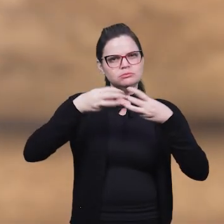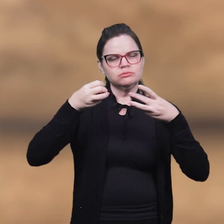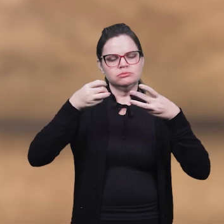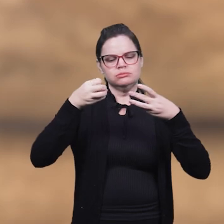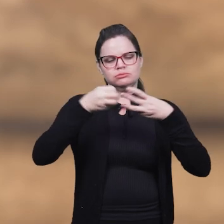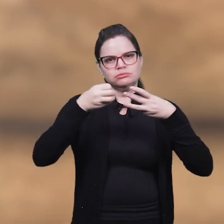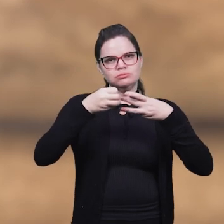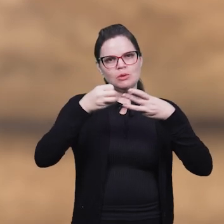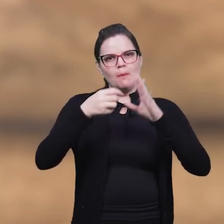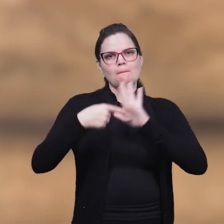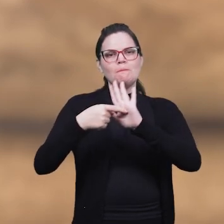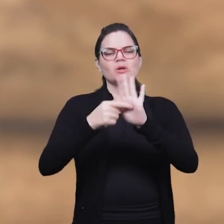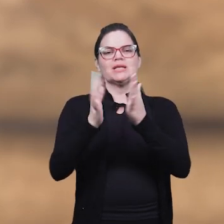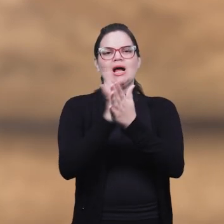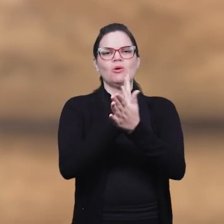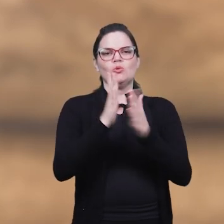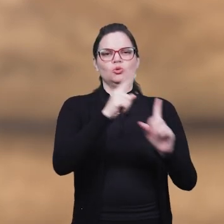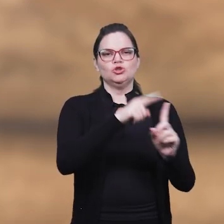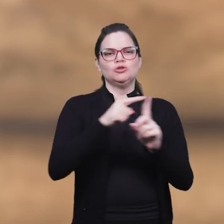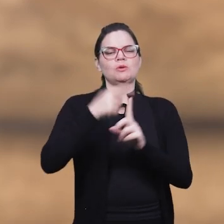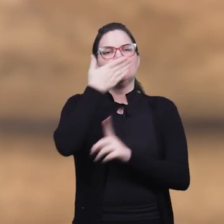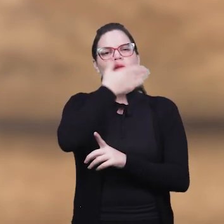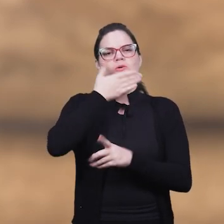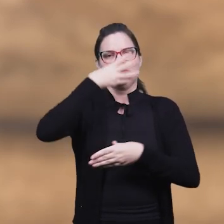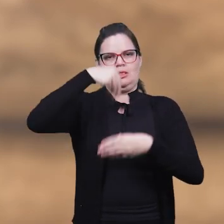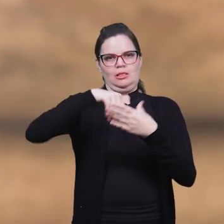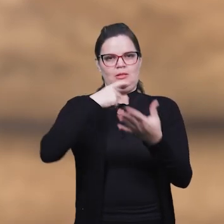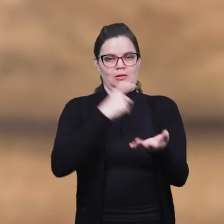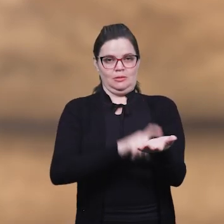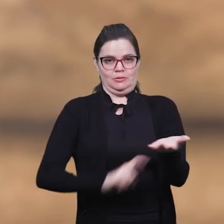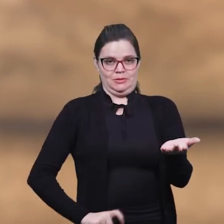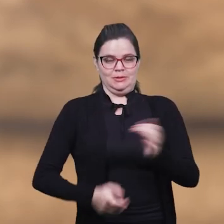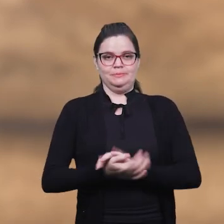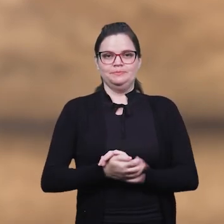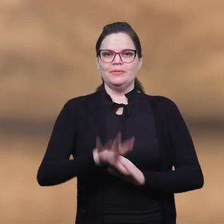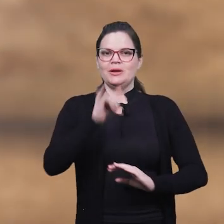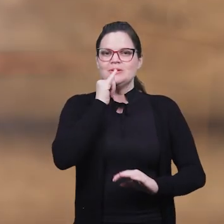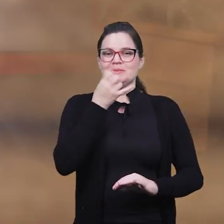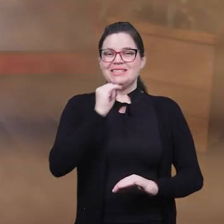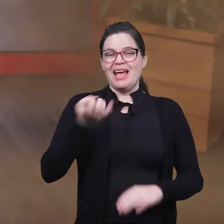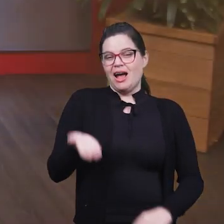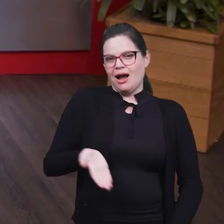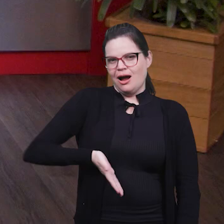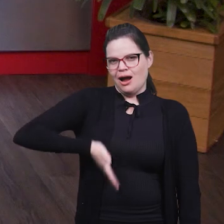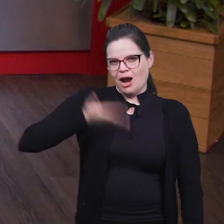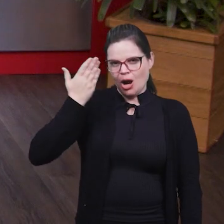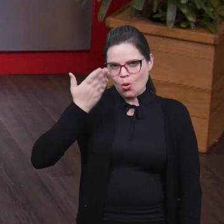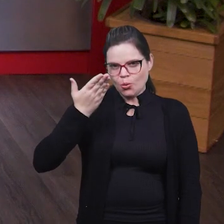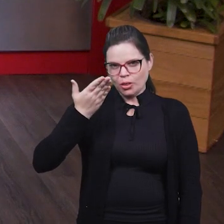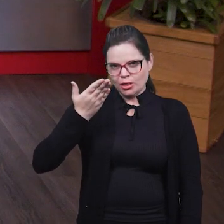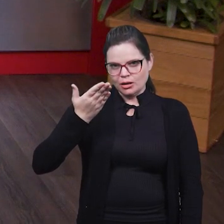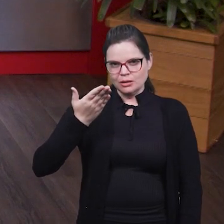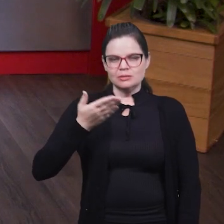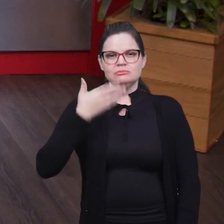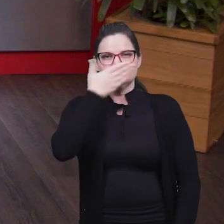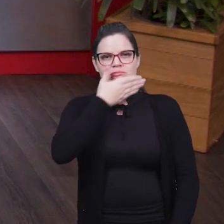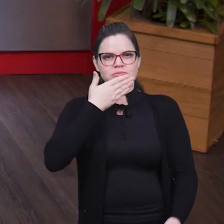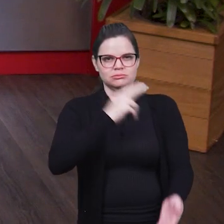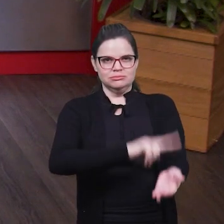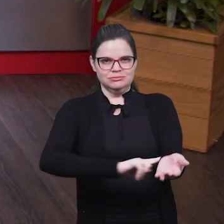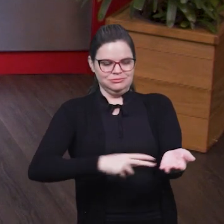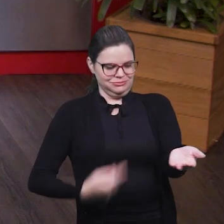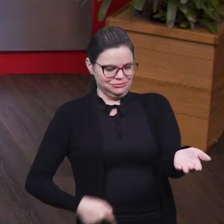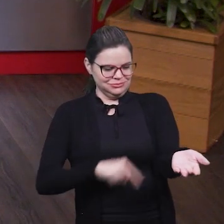de diferentes tipos de açúcar no sangue. A glicemia alta, por exemplo, normalmente está relacionada